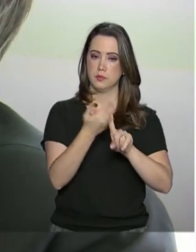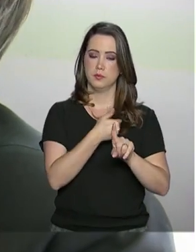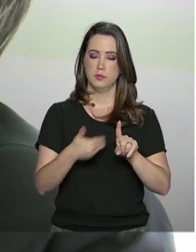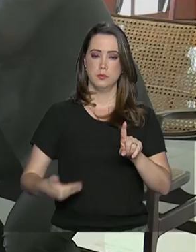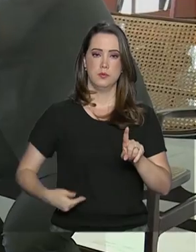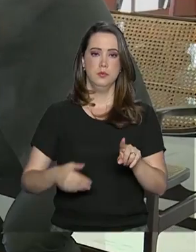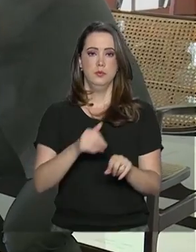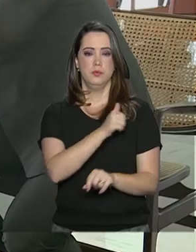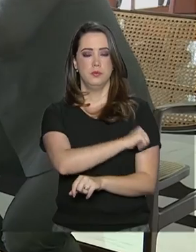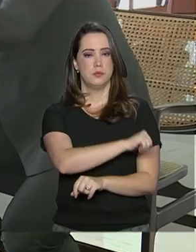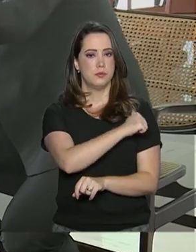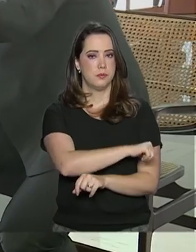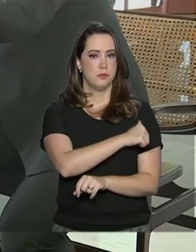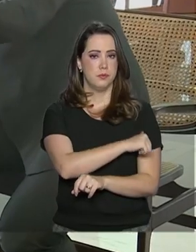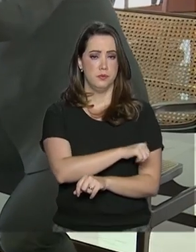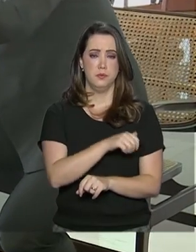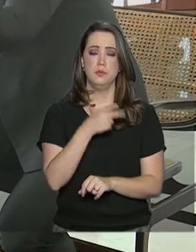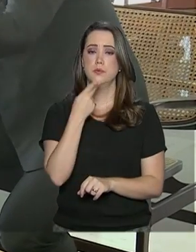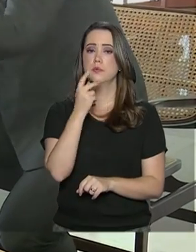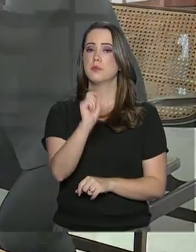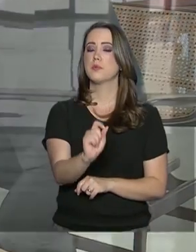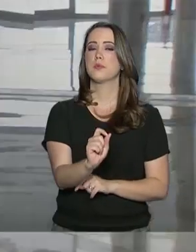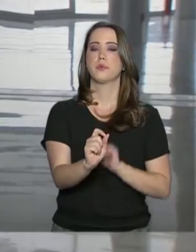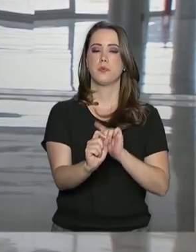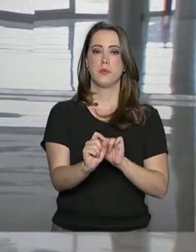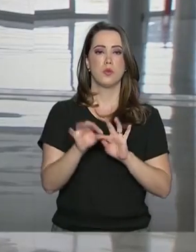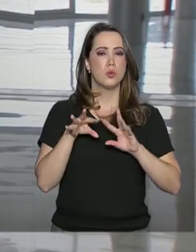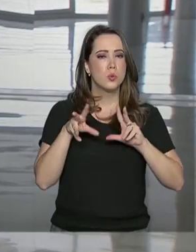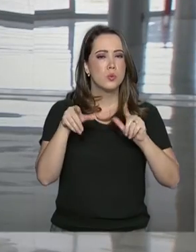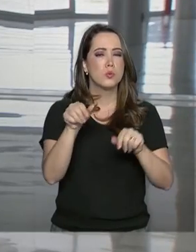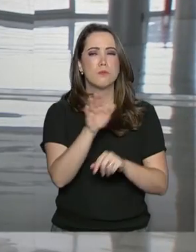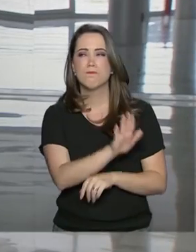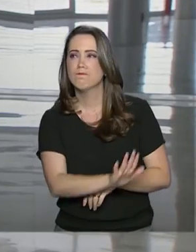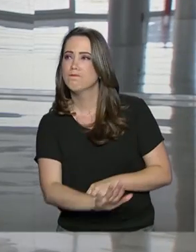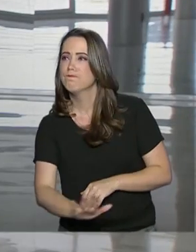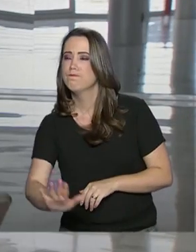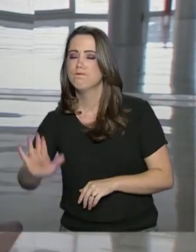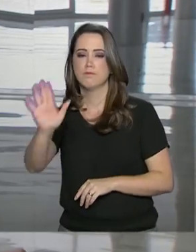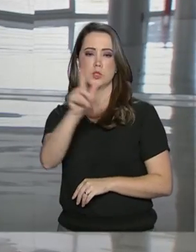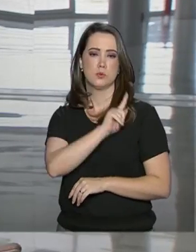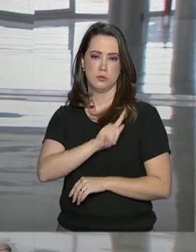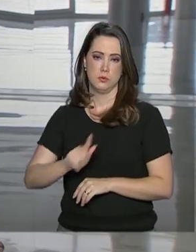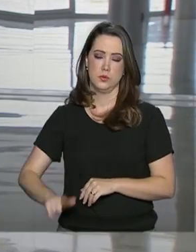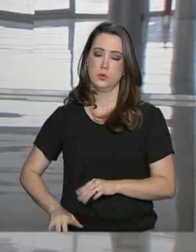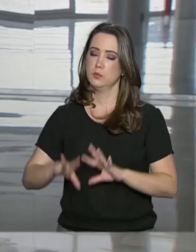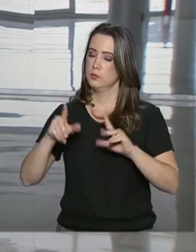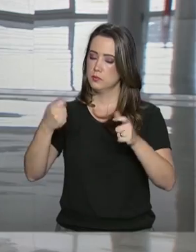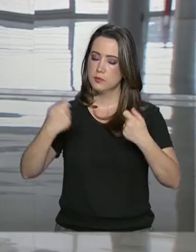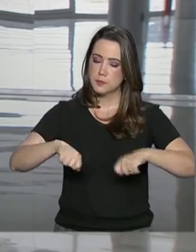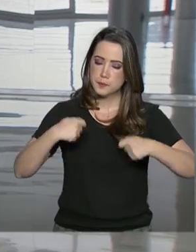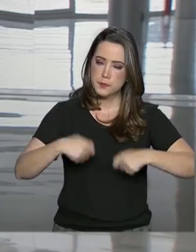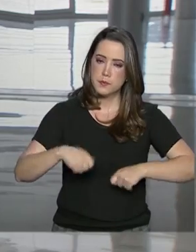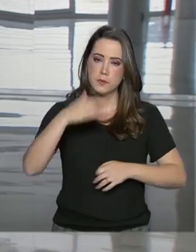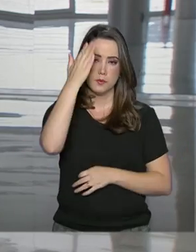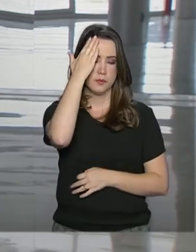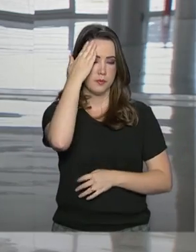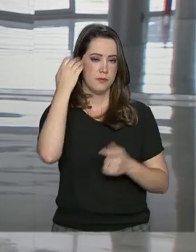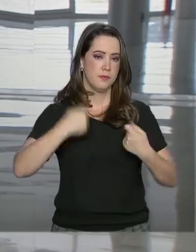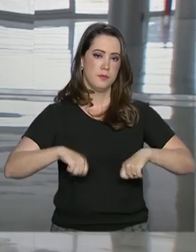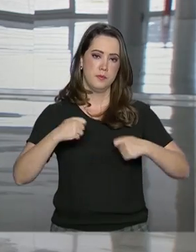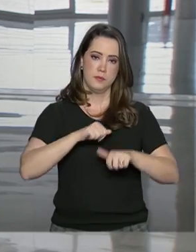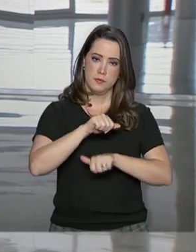Janeiro, existe um consenso entre os governadores de todos os estados sobre a necessidade da reforma para o